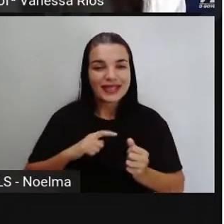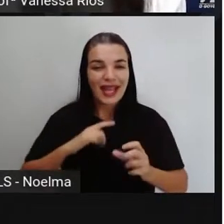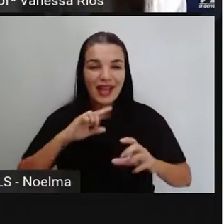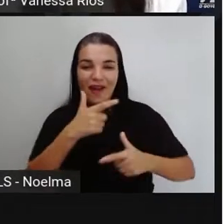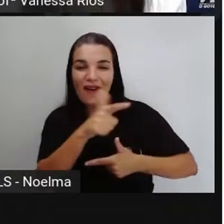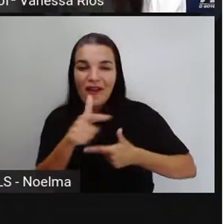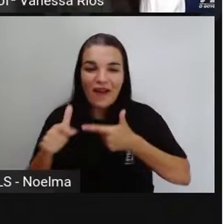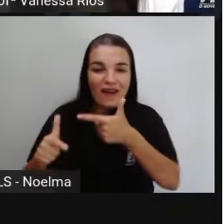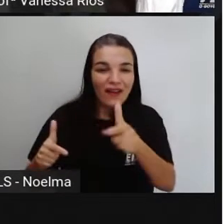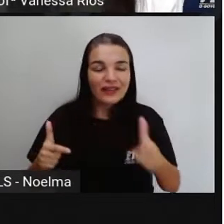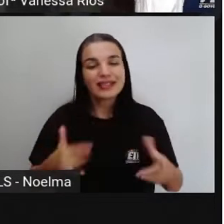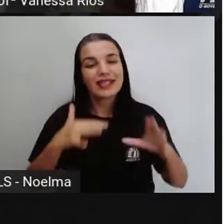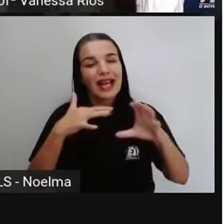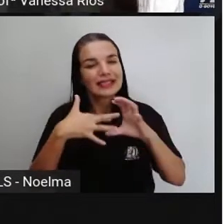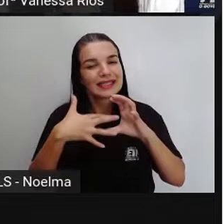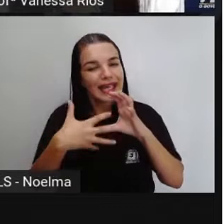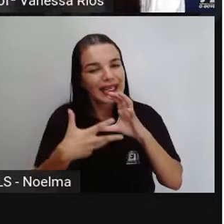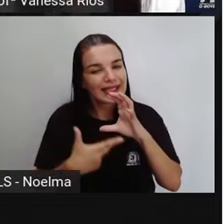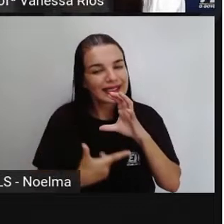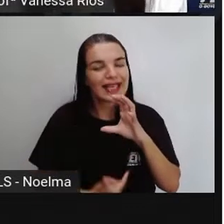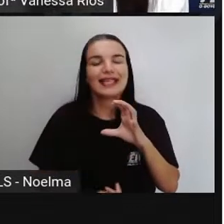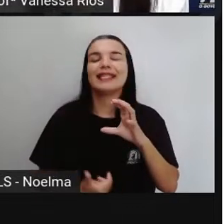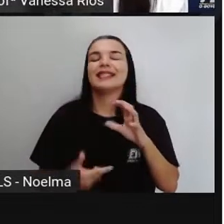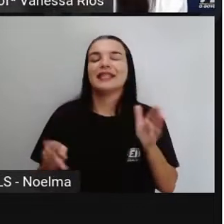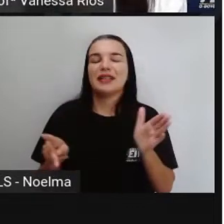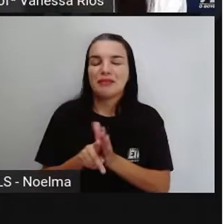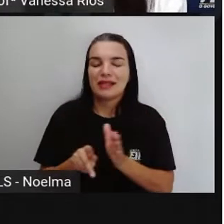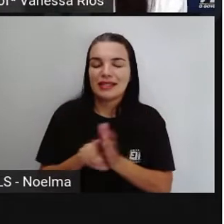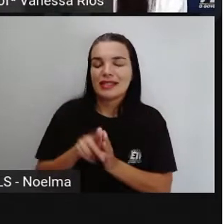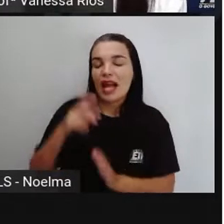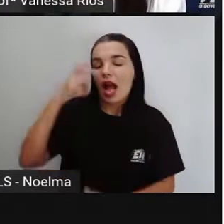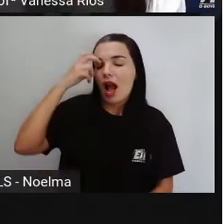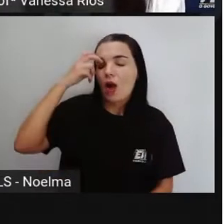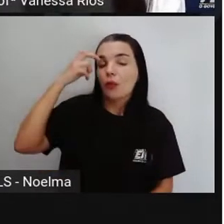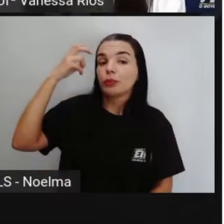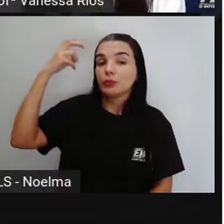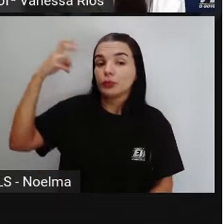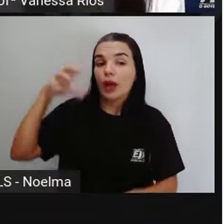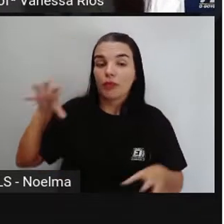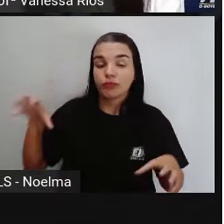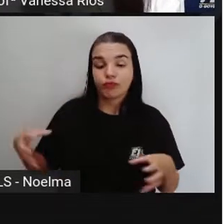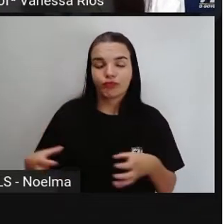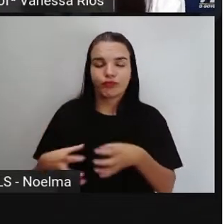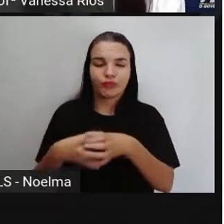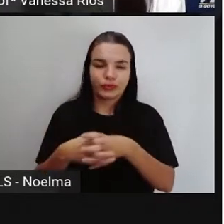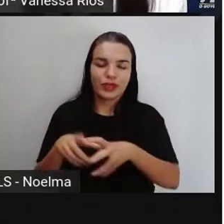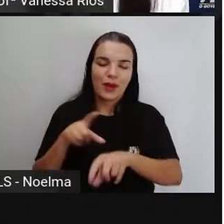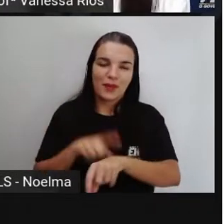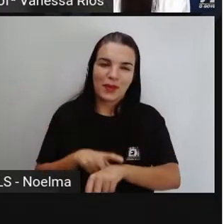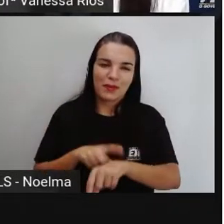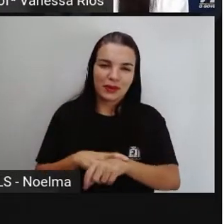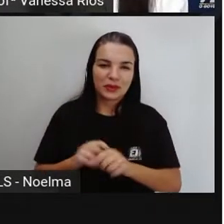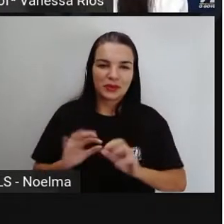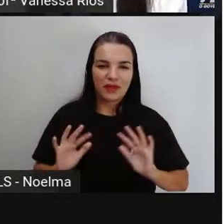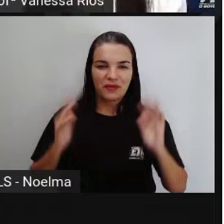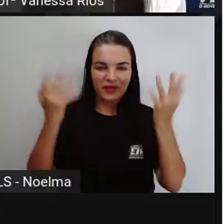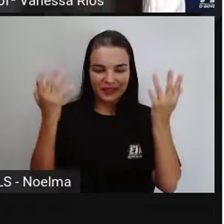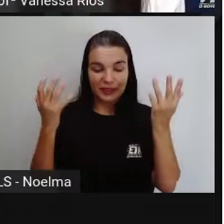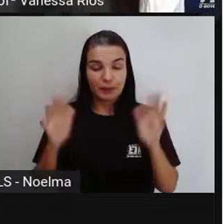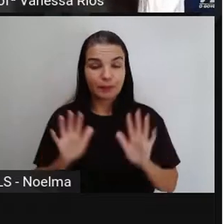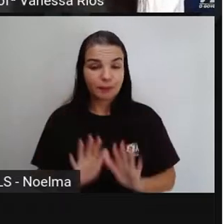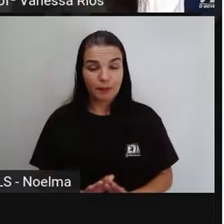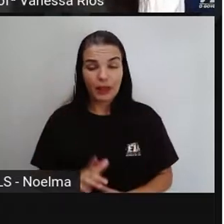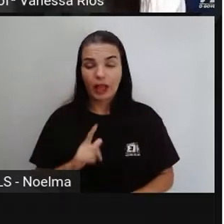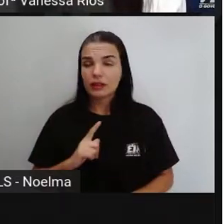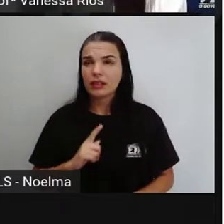questões, outros elementos da cultura fazendo parte, né, compondo aquele momento. Então, nas várias